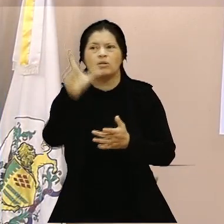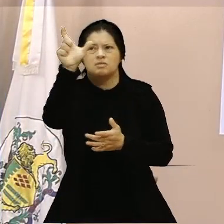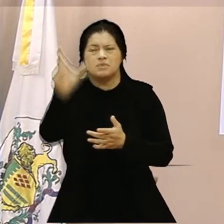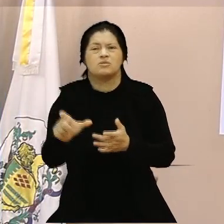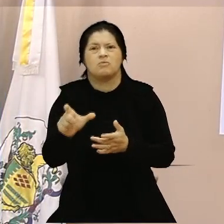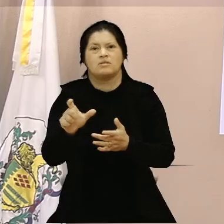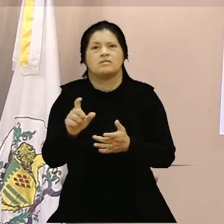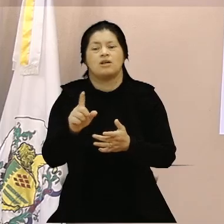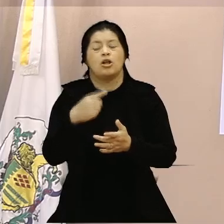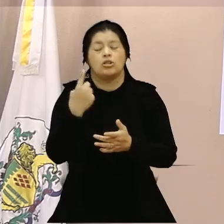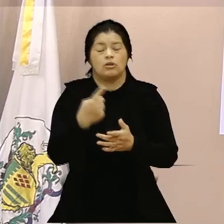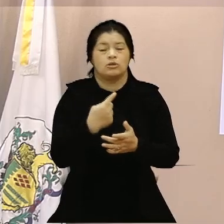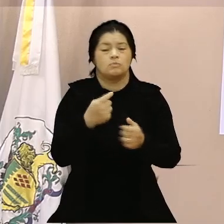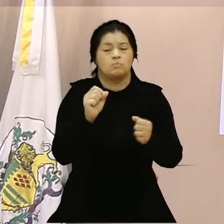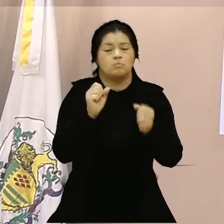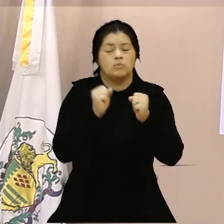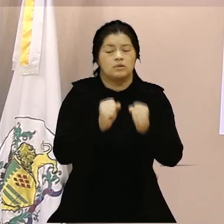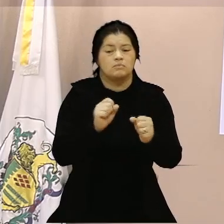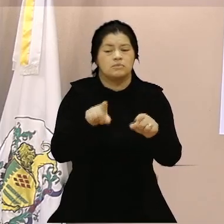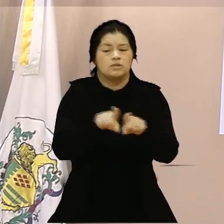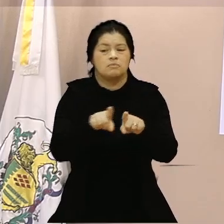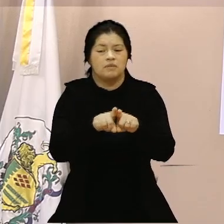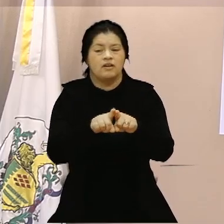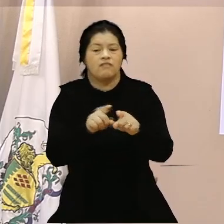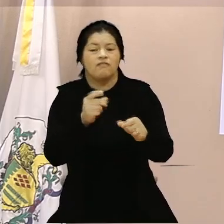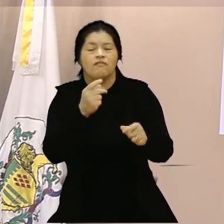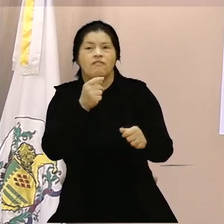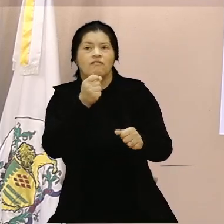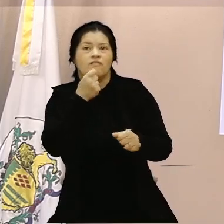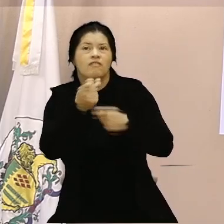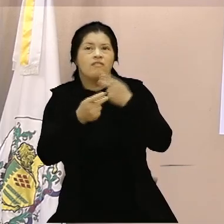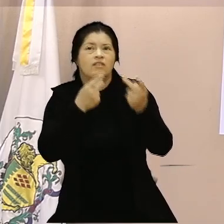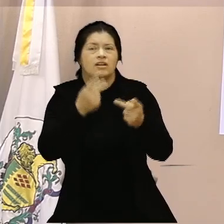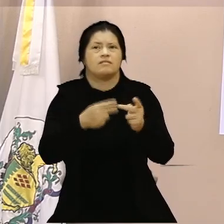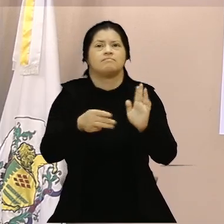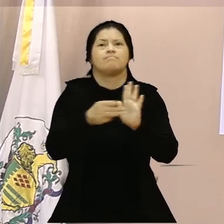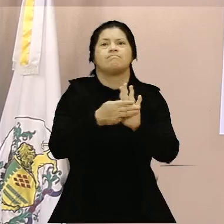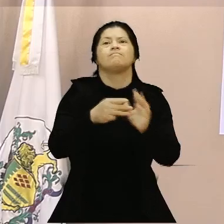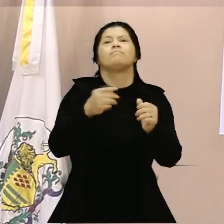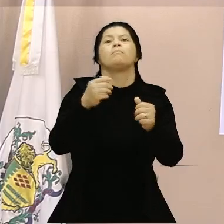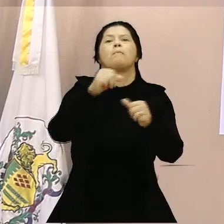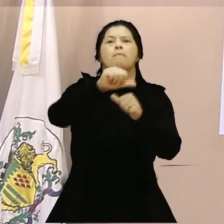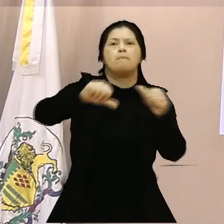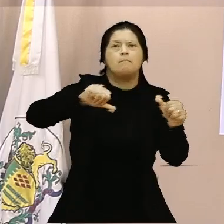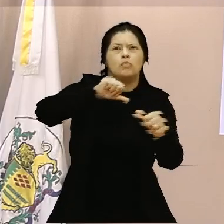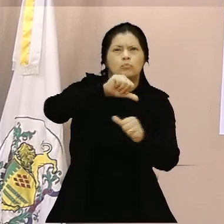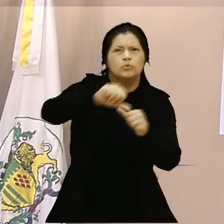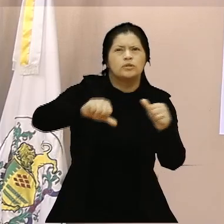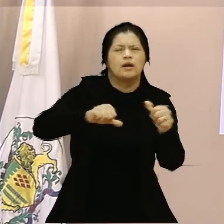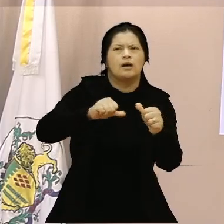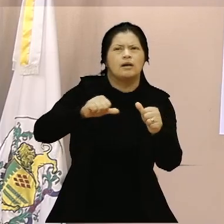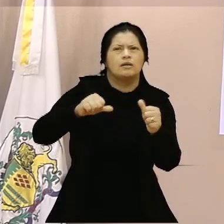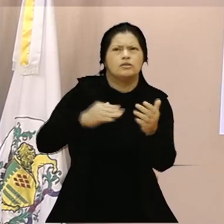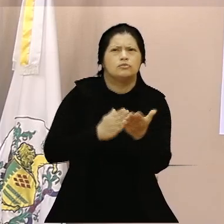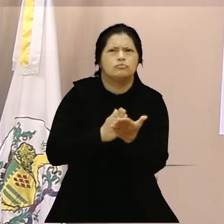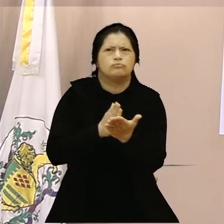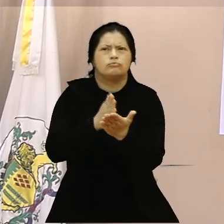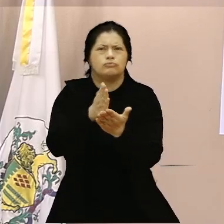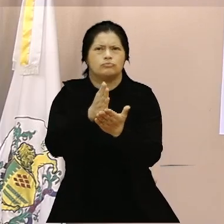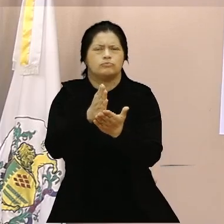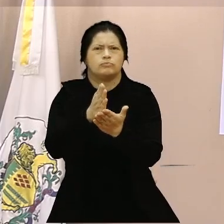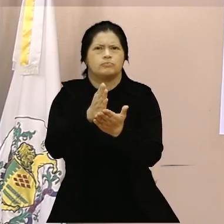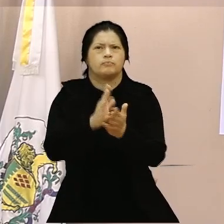gente tinha a possibilidade, então está aí. A solicitação é destine e mude destinos. E aí eu trago agora, para